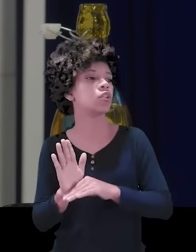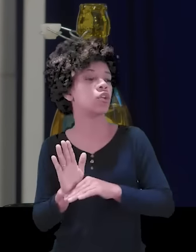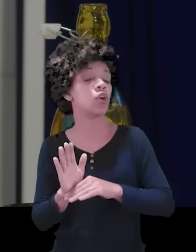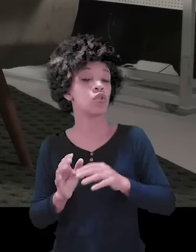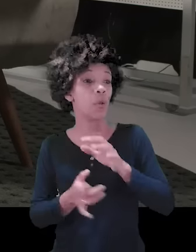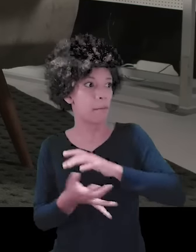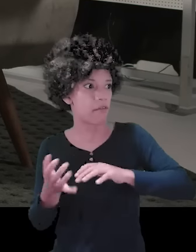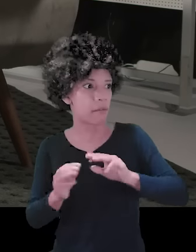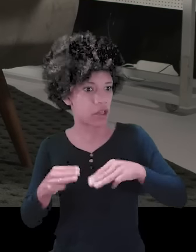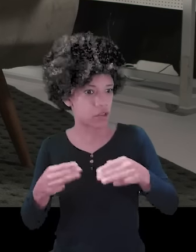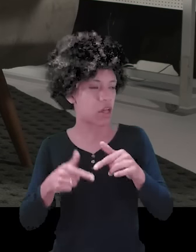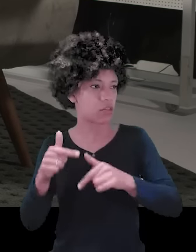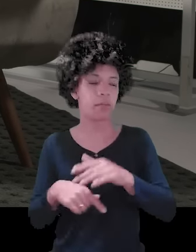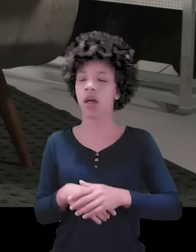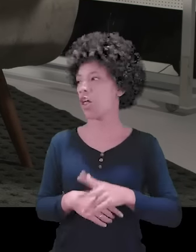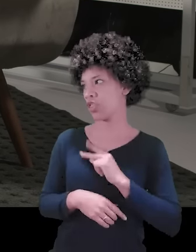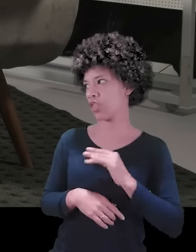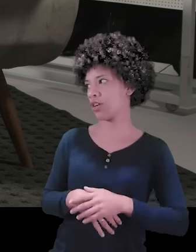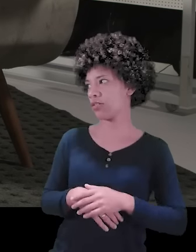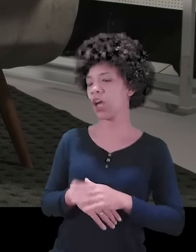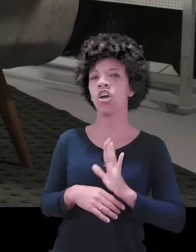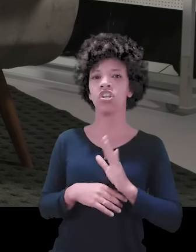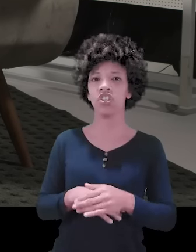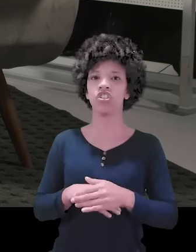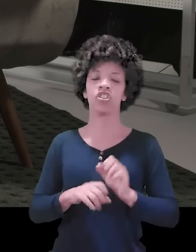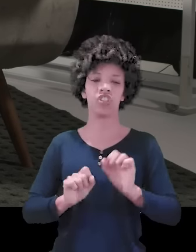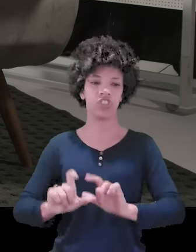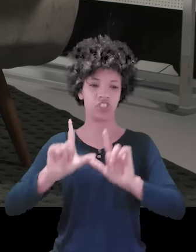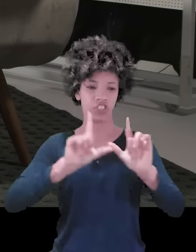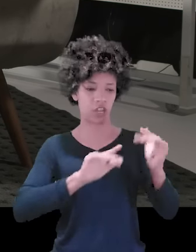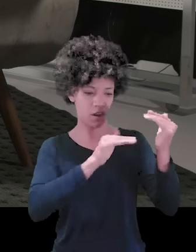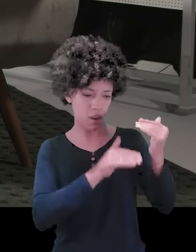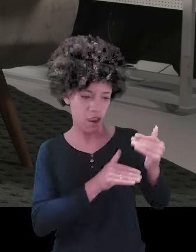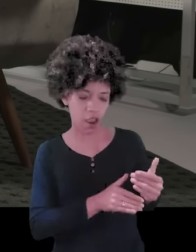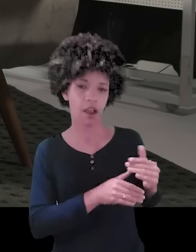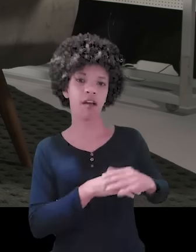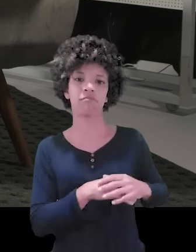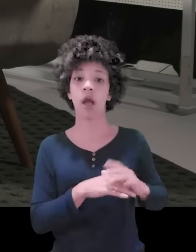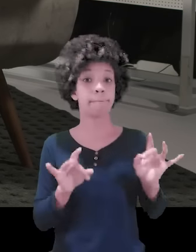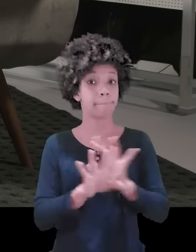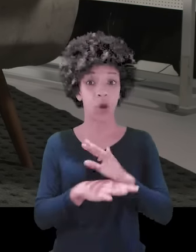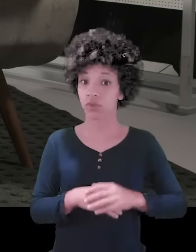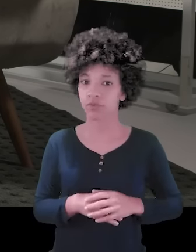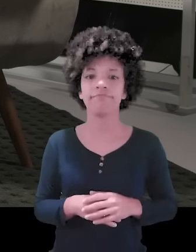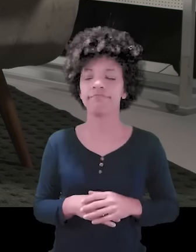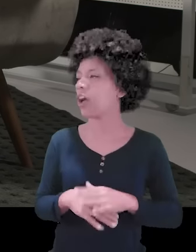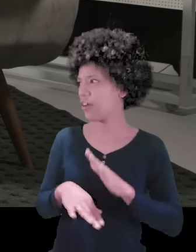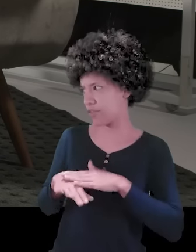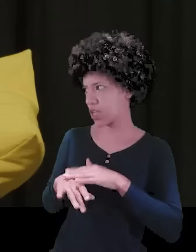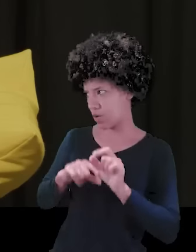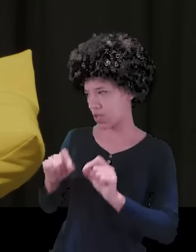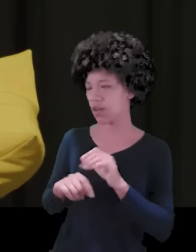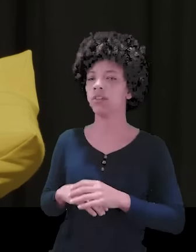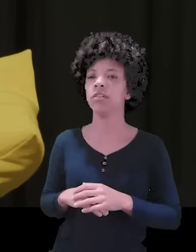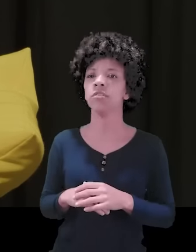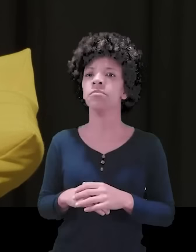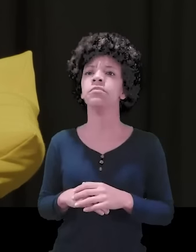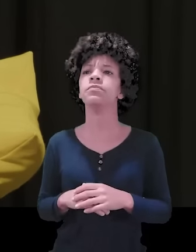envolvimento com o trabalho ela vai estar aqui na descrição pronto galera acabei vou fazer o seguinte